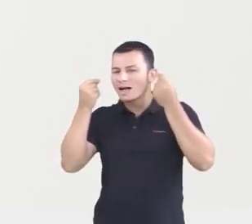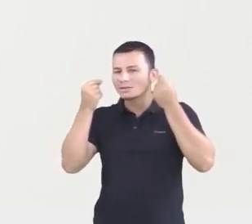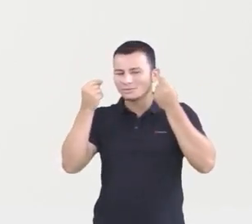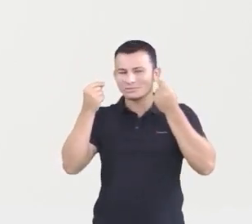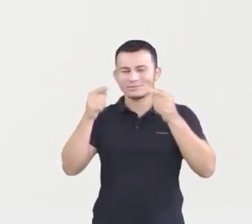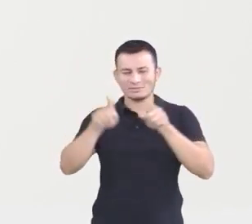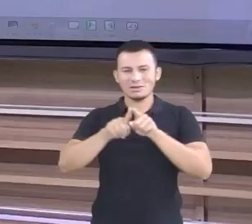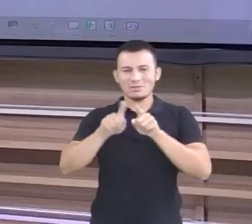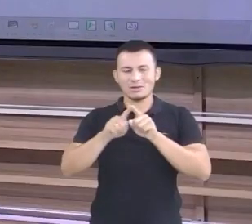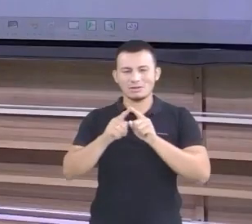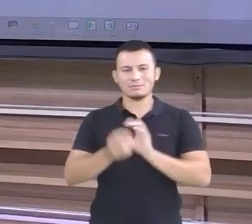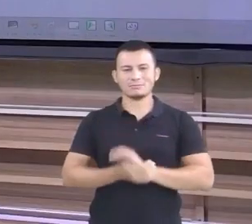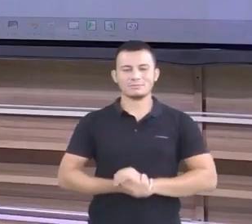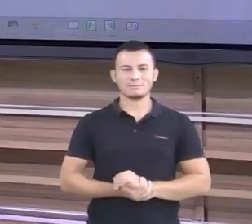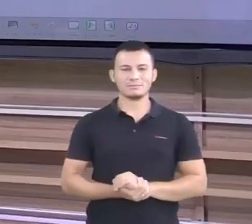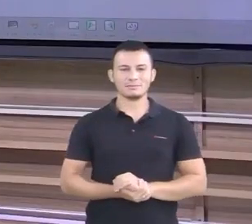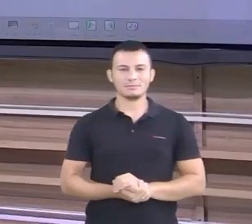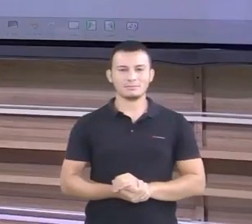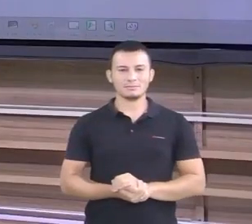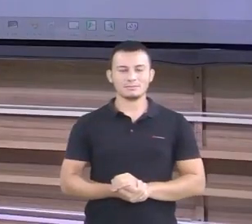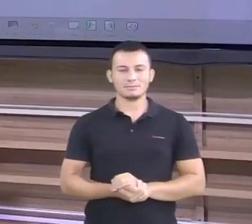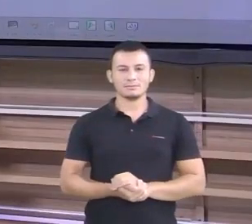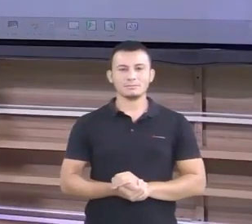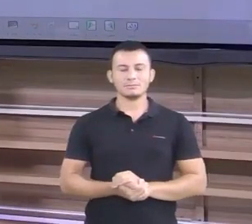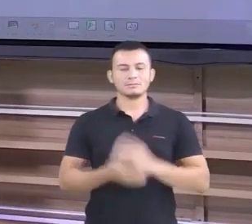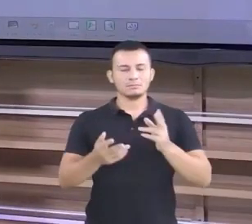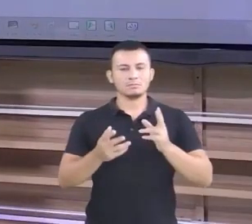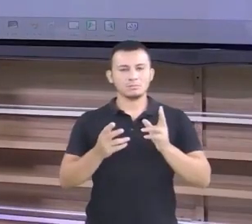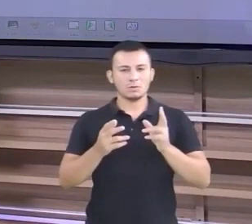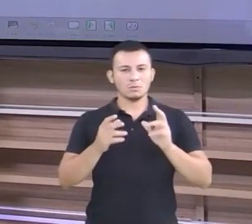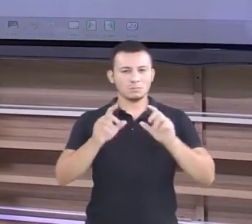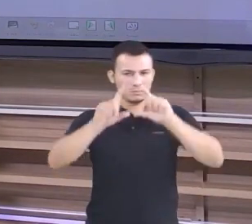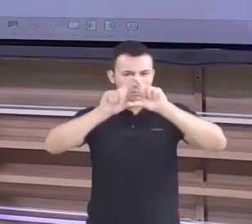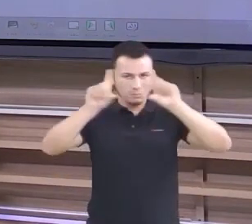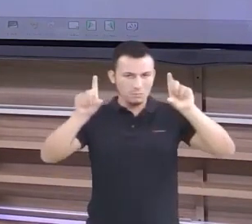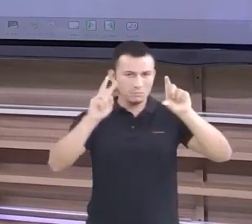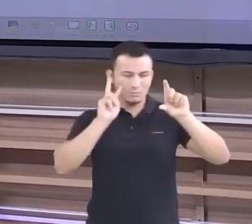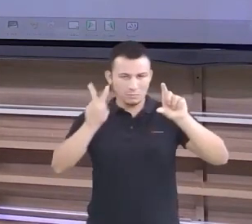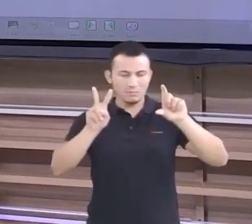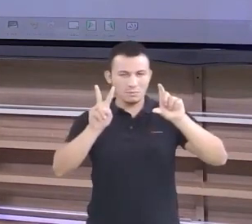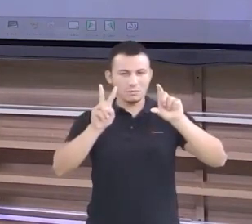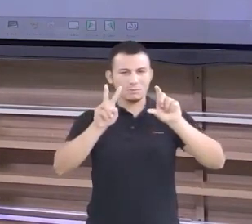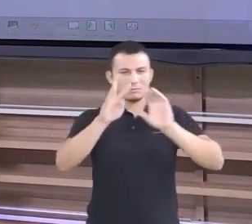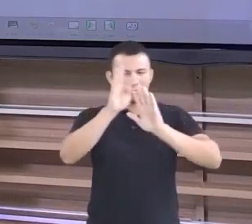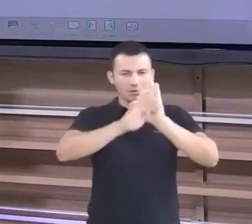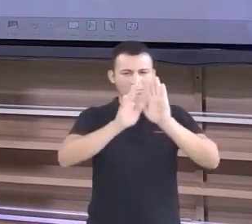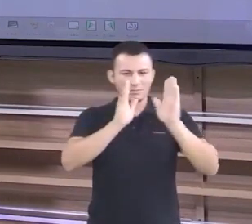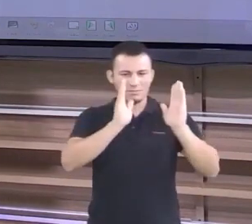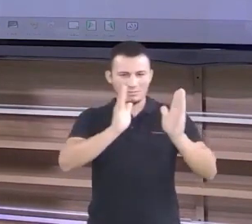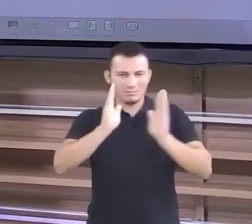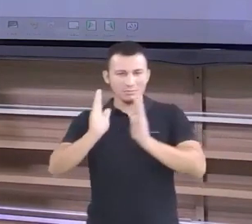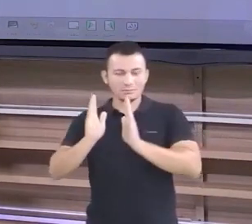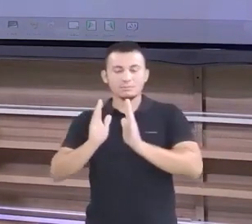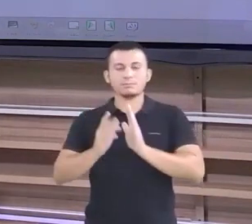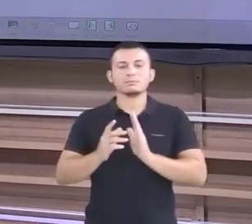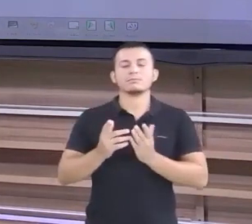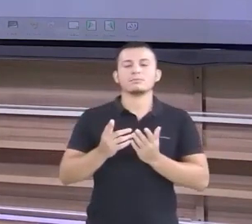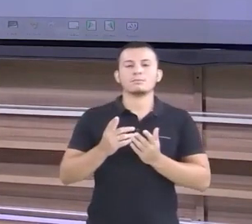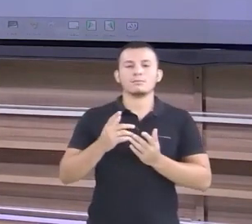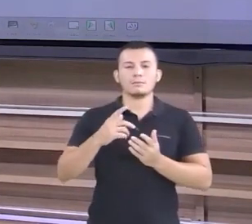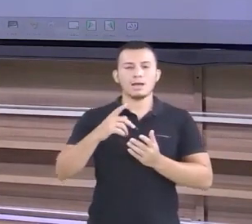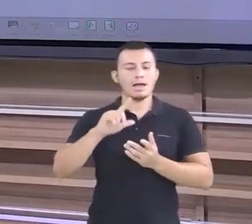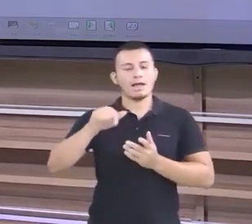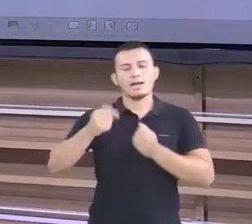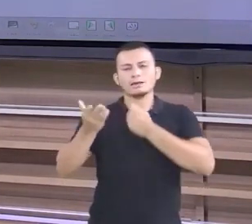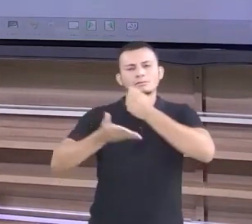Cheshire. Então, esse trecho do capítulo que nós acabamos de ler, ele vai servir de